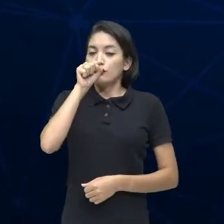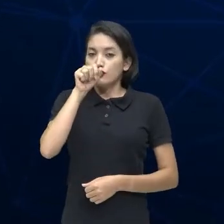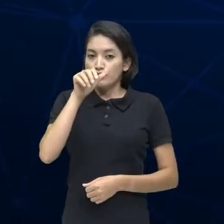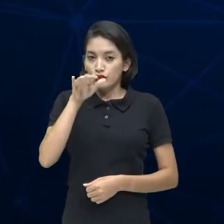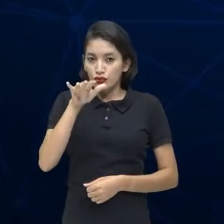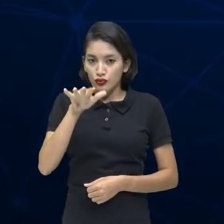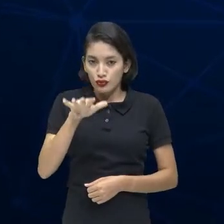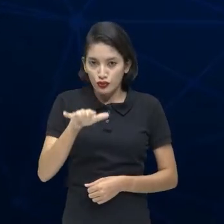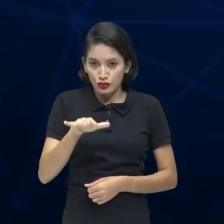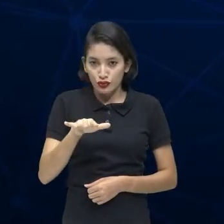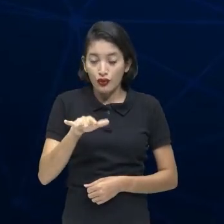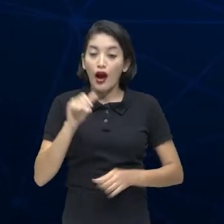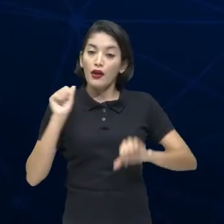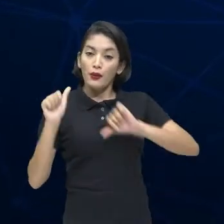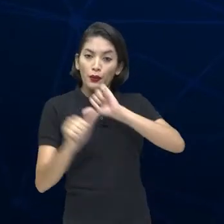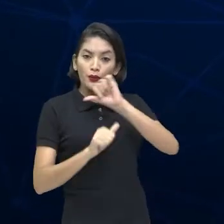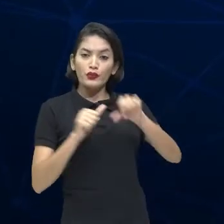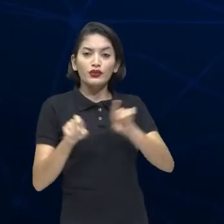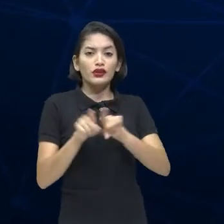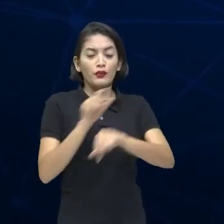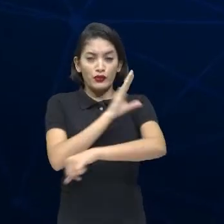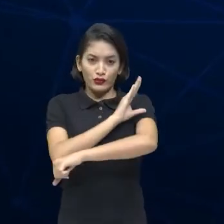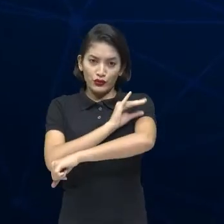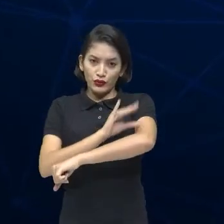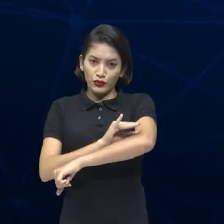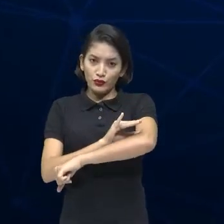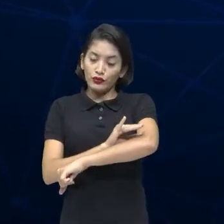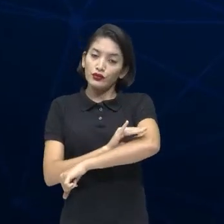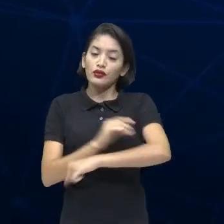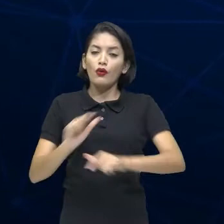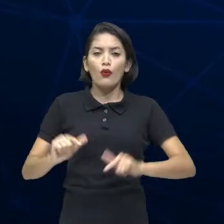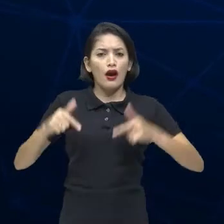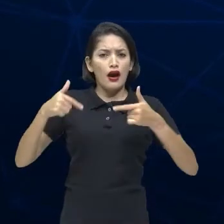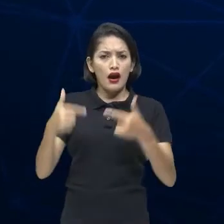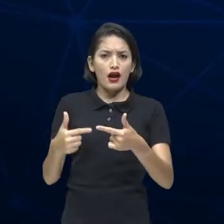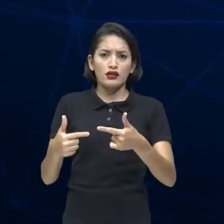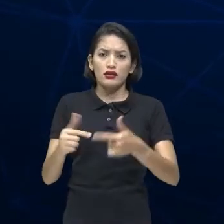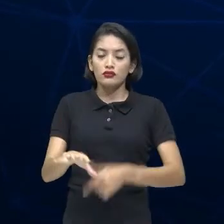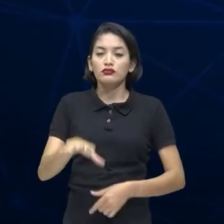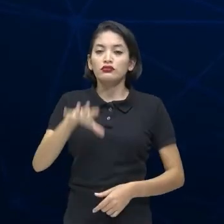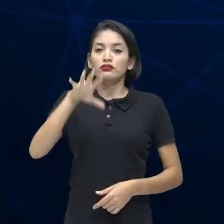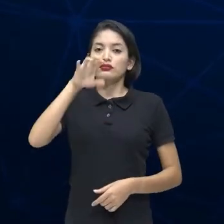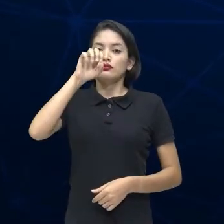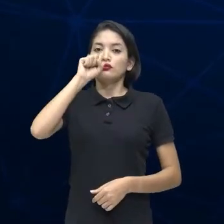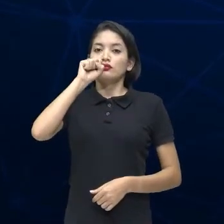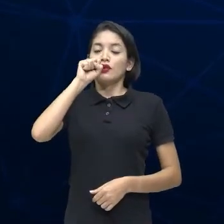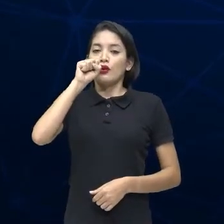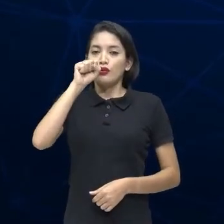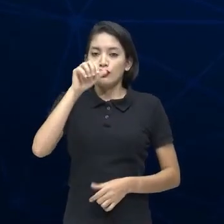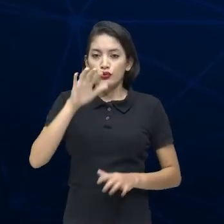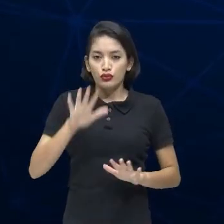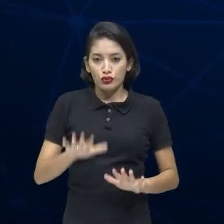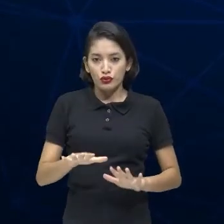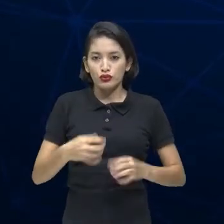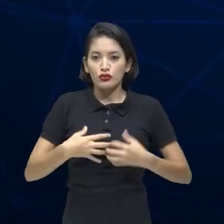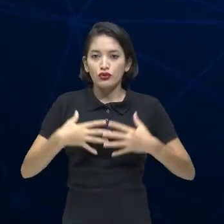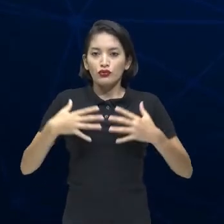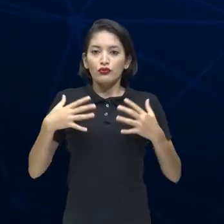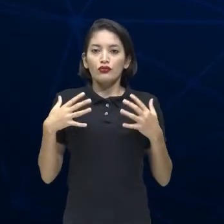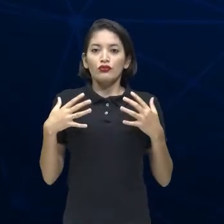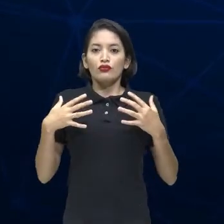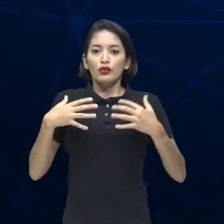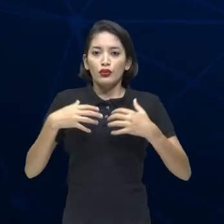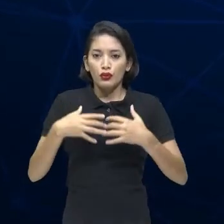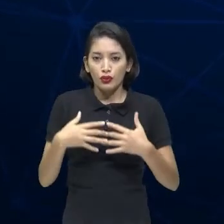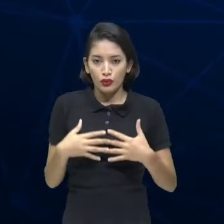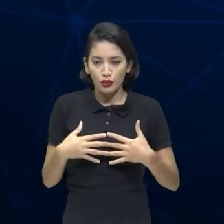acontece o processo inverso do músculo. Então a ação desse músculo quando ele contrai ou quando ele relaxa, faz com que a